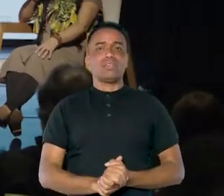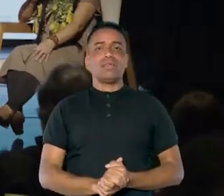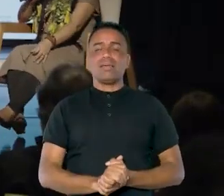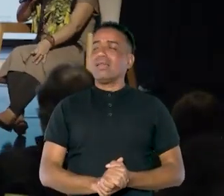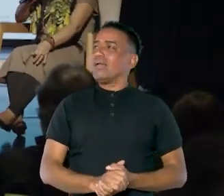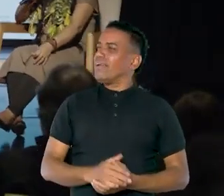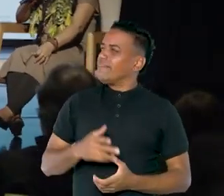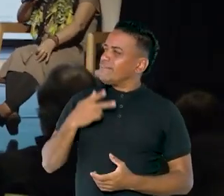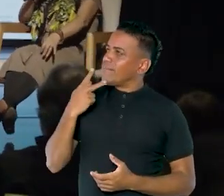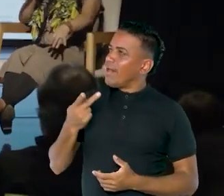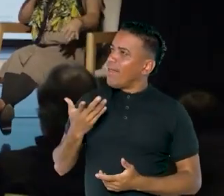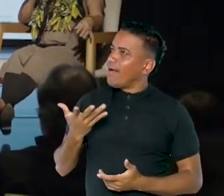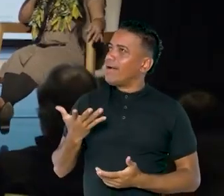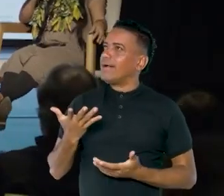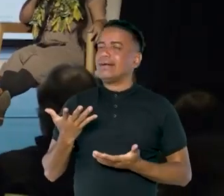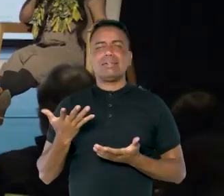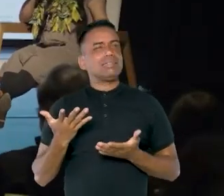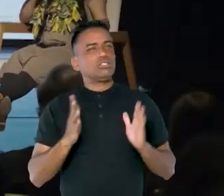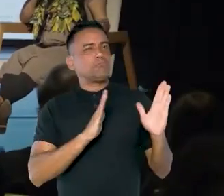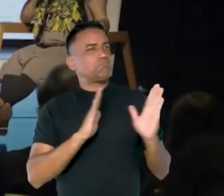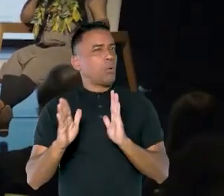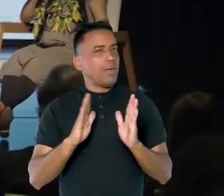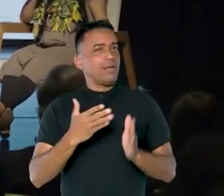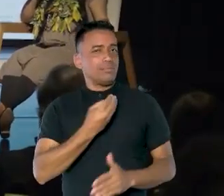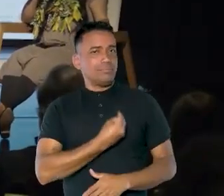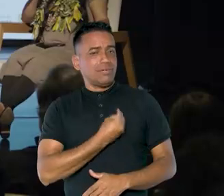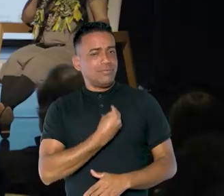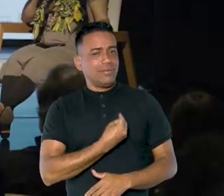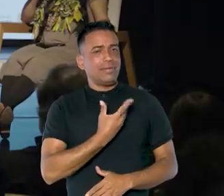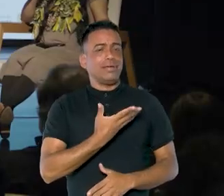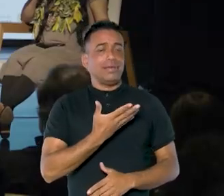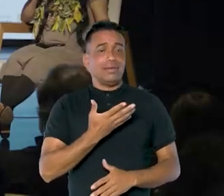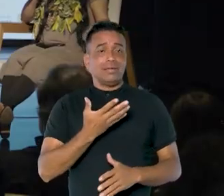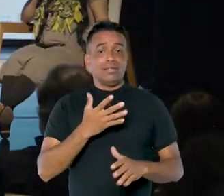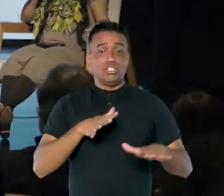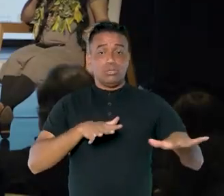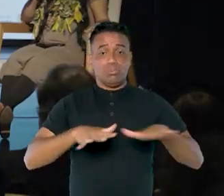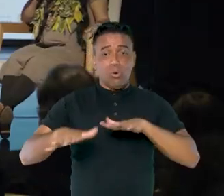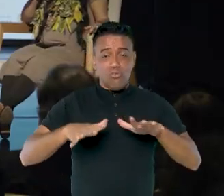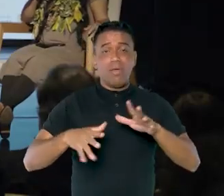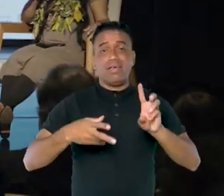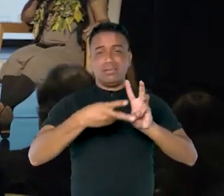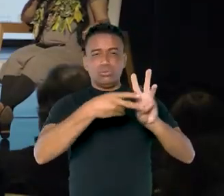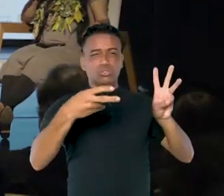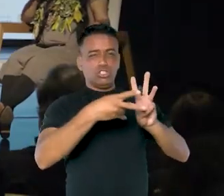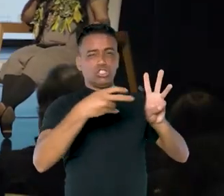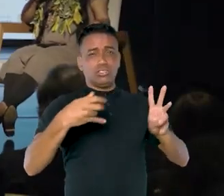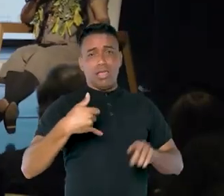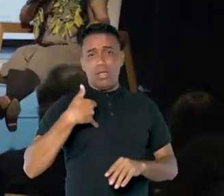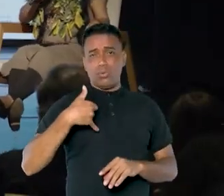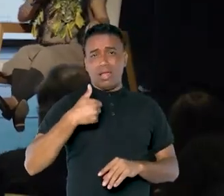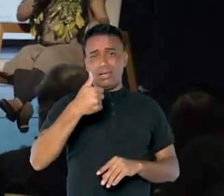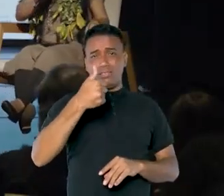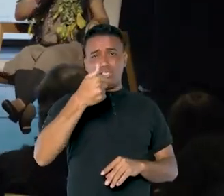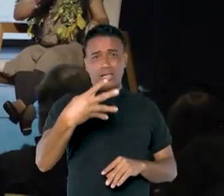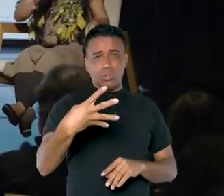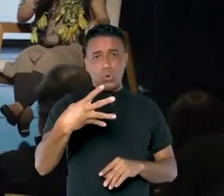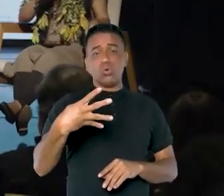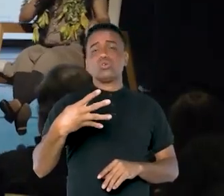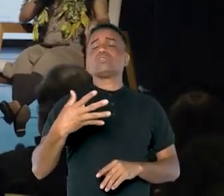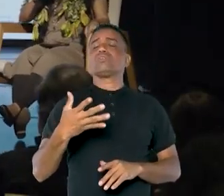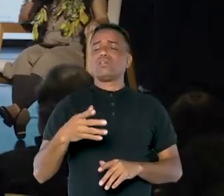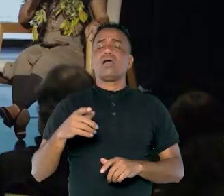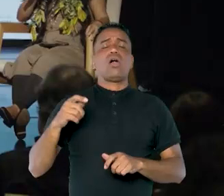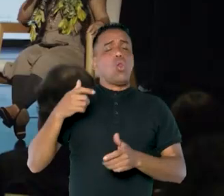Falar dessa dança, né, de movimento indígena, desde os 14 anos eu estou no movimento